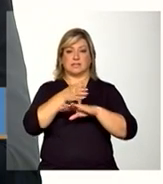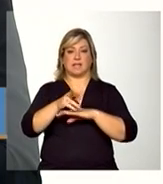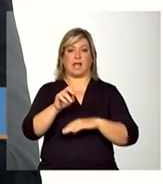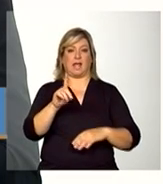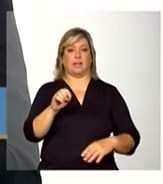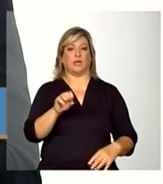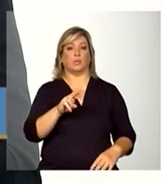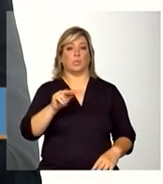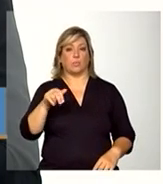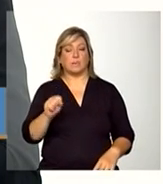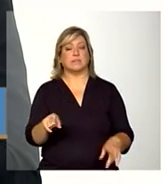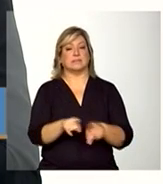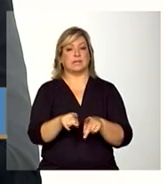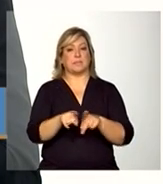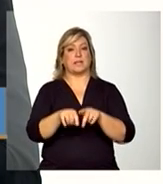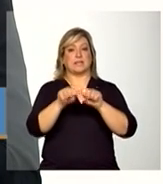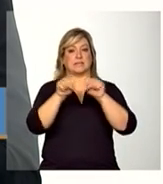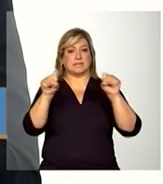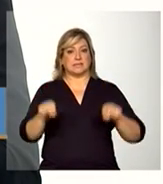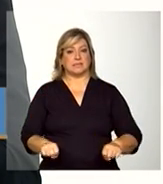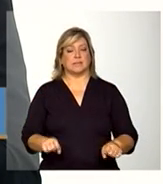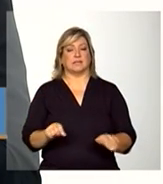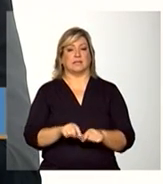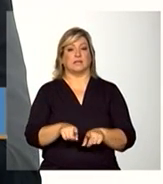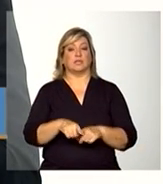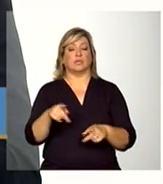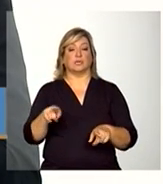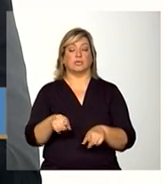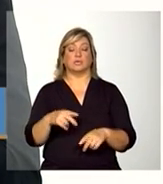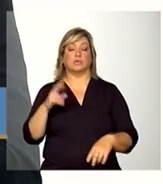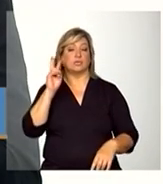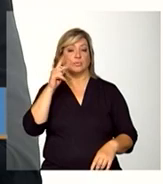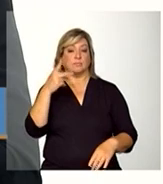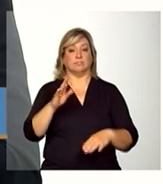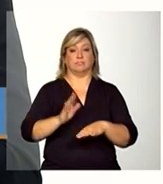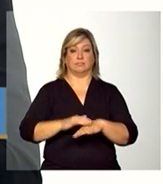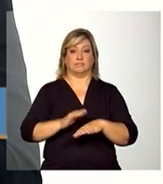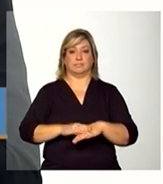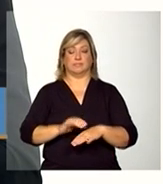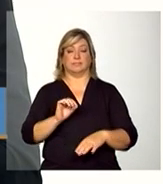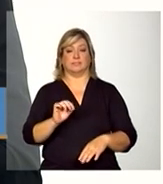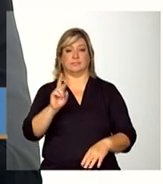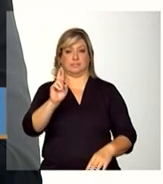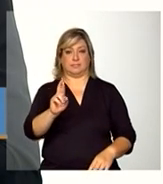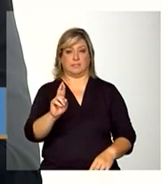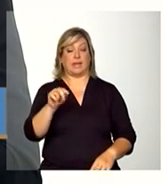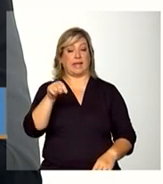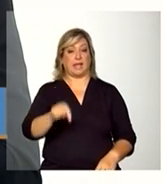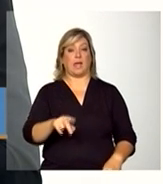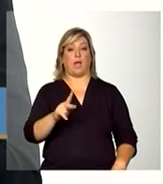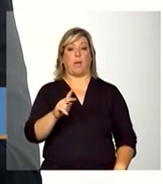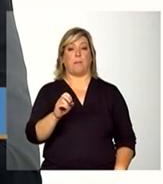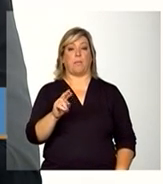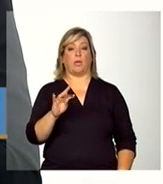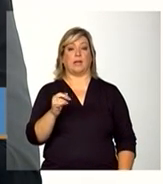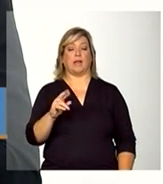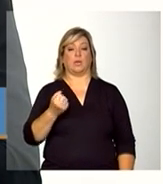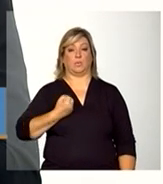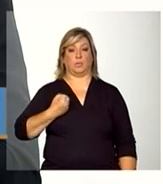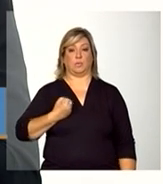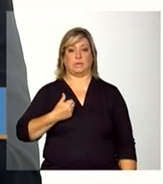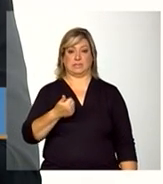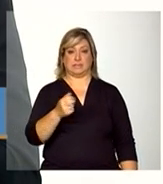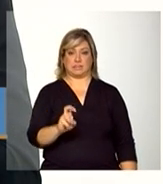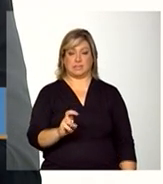e de sistemas alocados so sua responsabilidade ele eh na portaria número 15 da